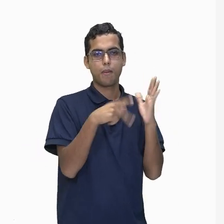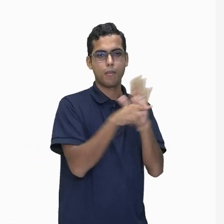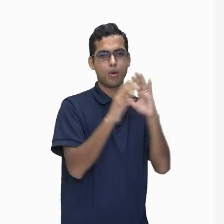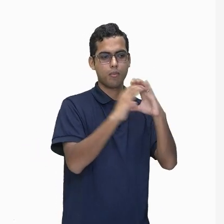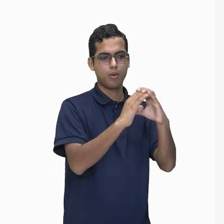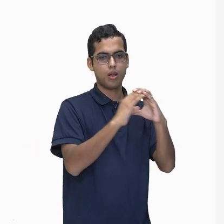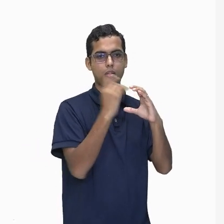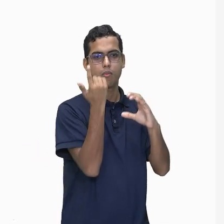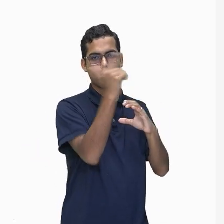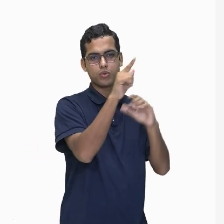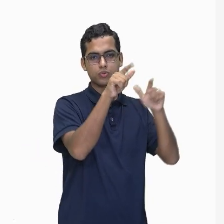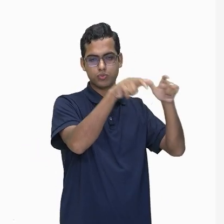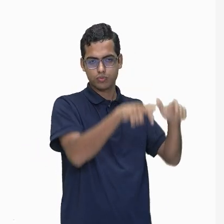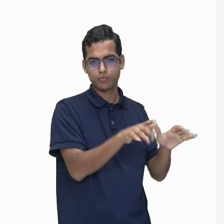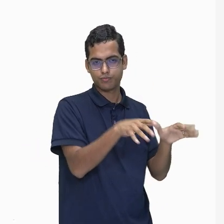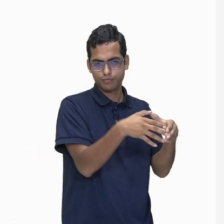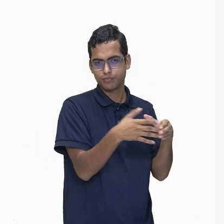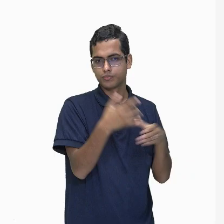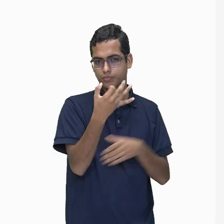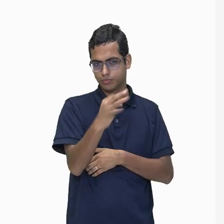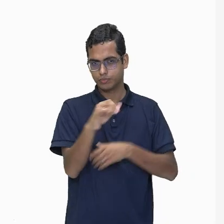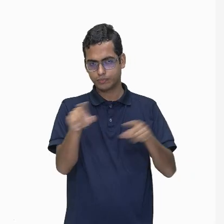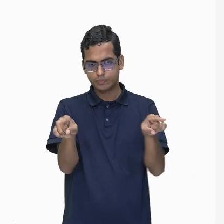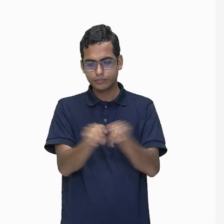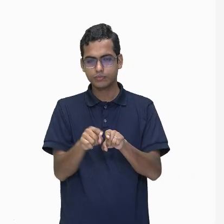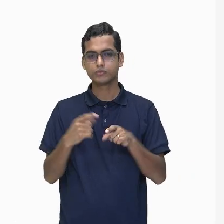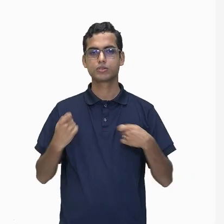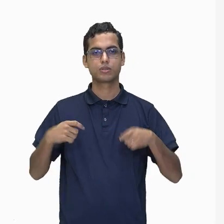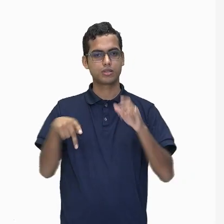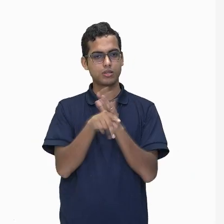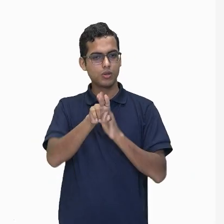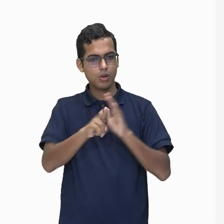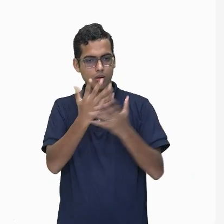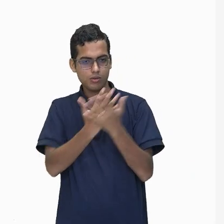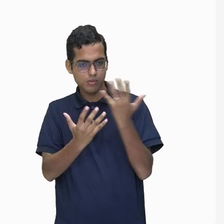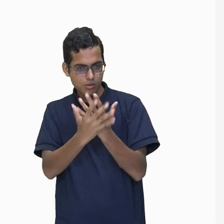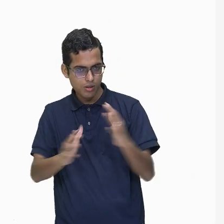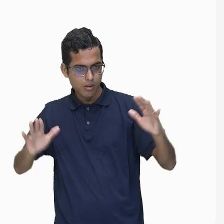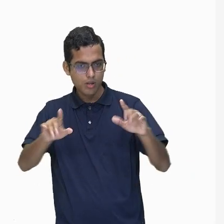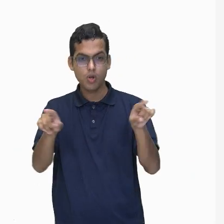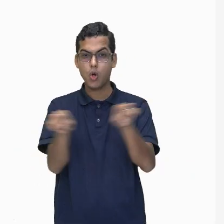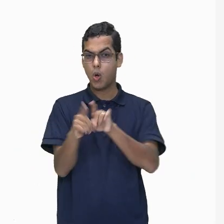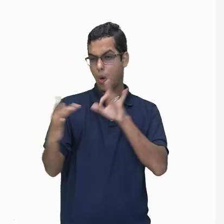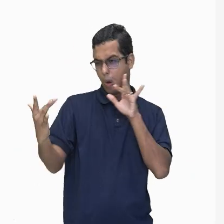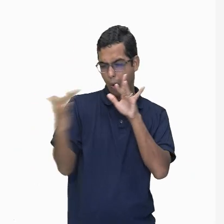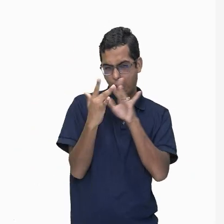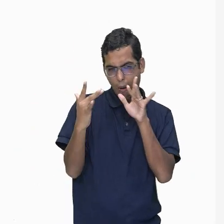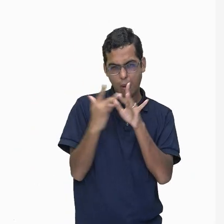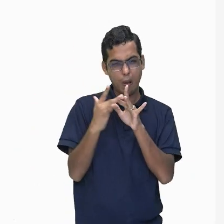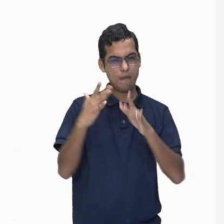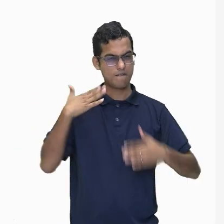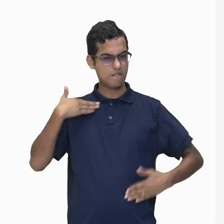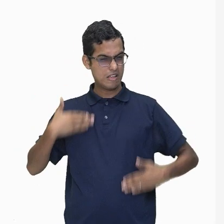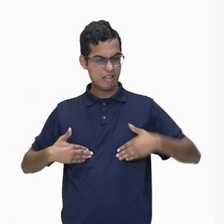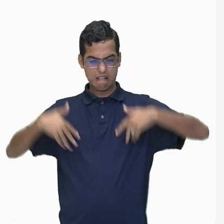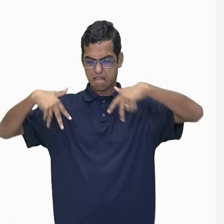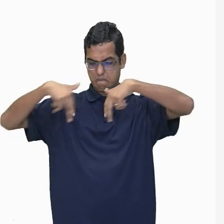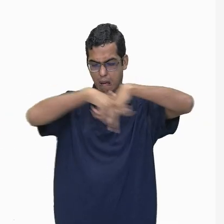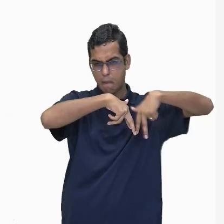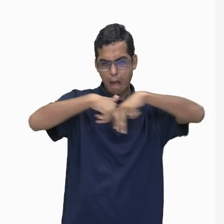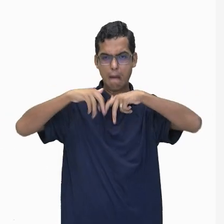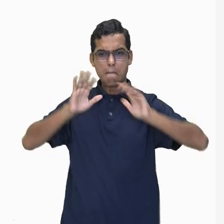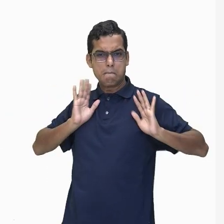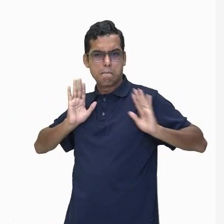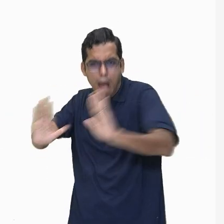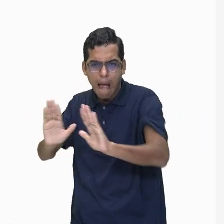bom? Então, o gol é realizado com as mãos. Evite contato físico excessivo. Você não pode empurrar, não